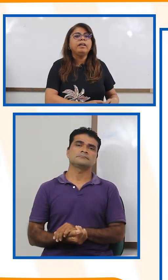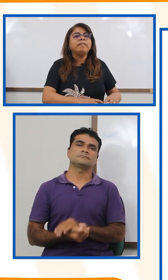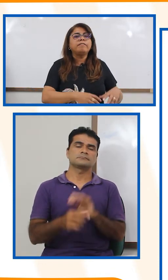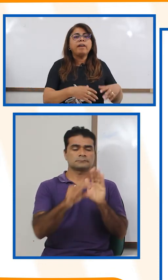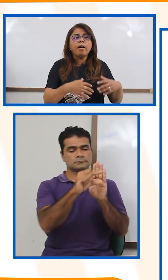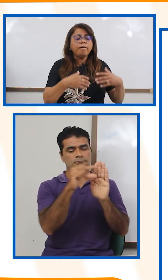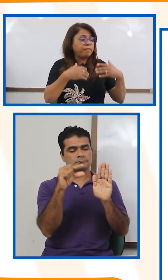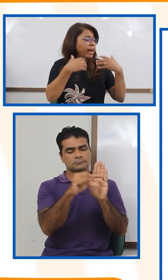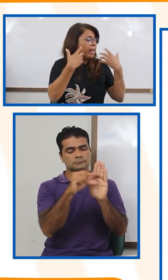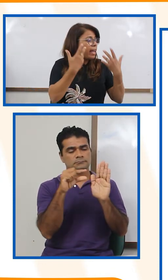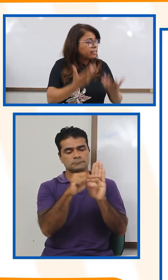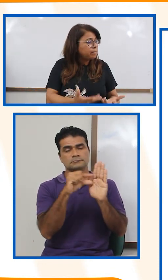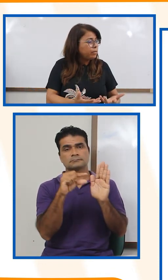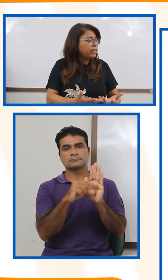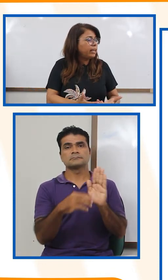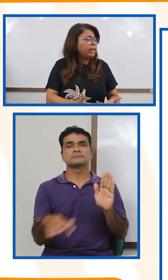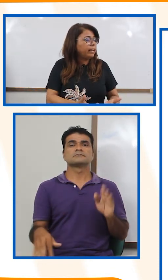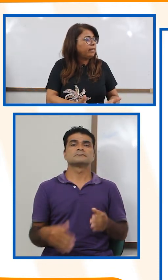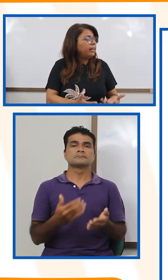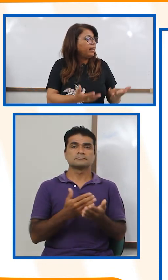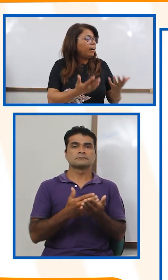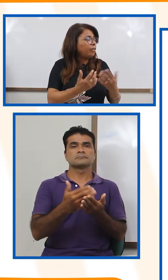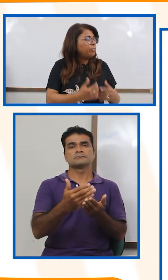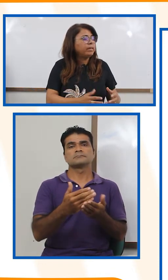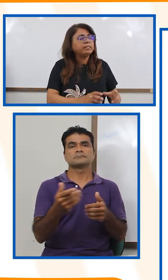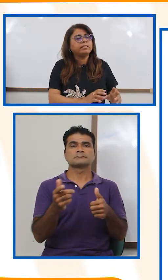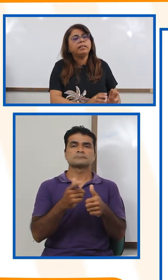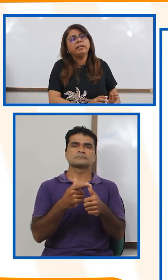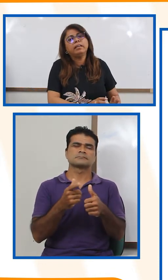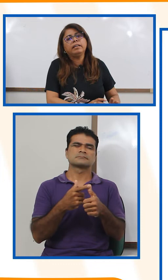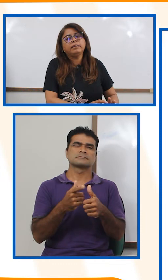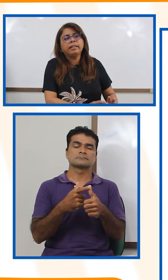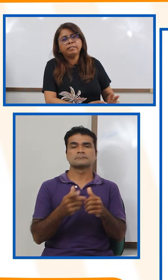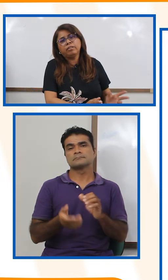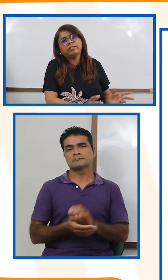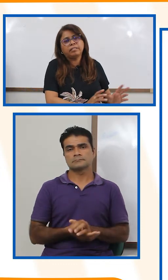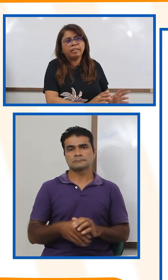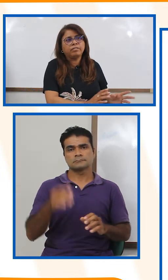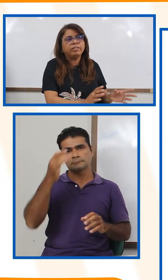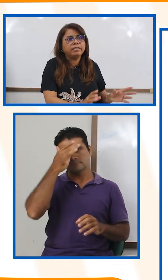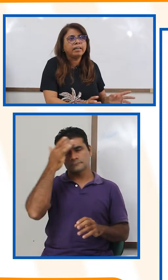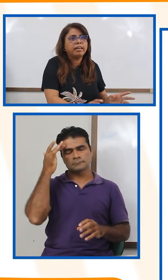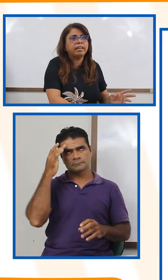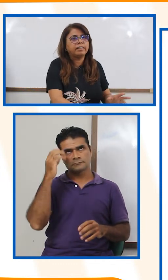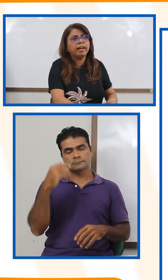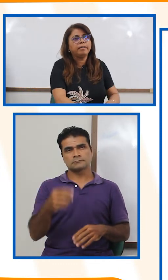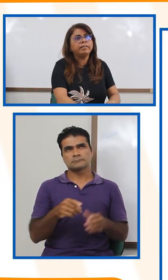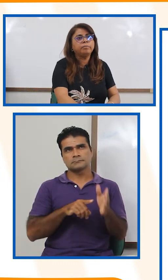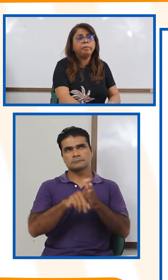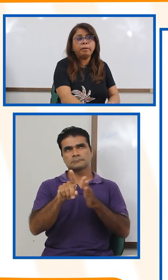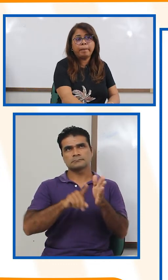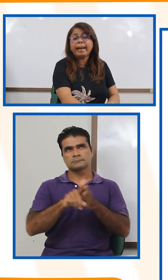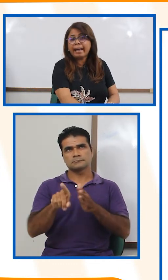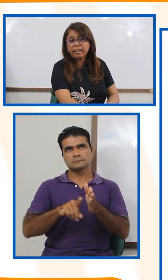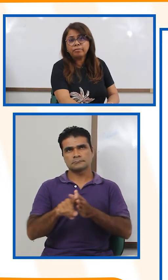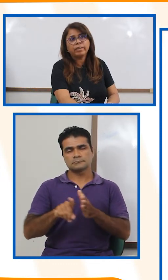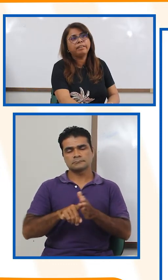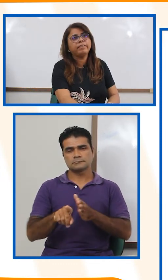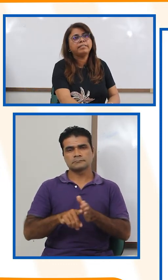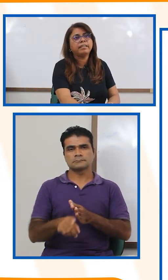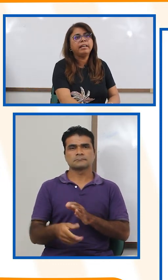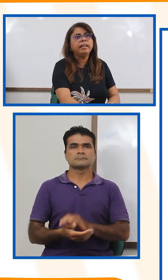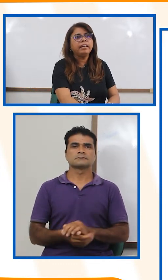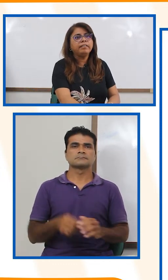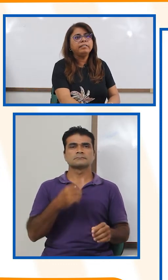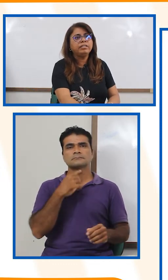parágrafo, vai responder, né? Algumas das nossas questões aqui, tá? No primeiro parágrafo é